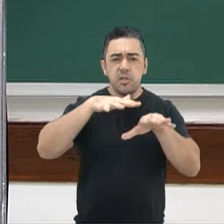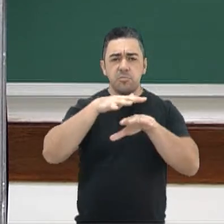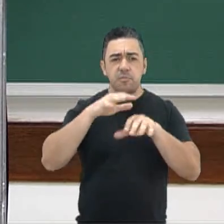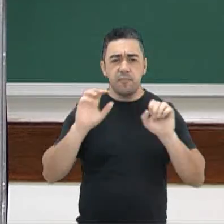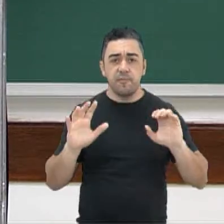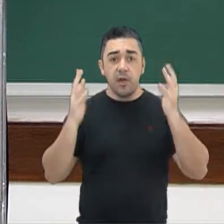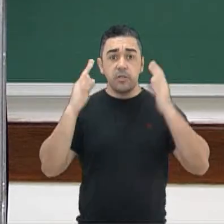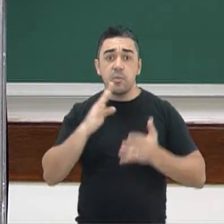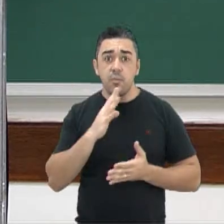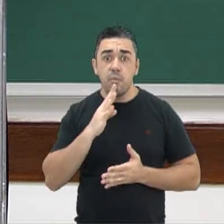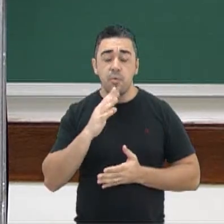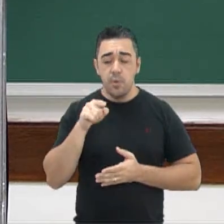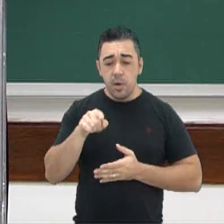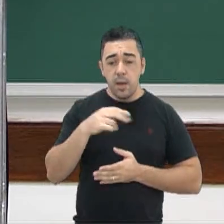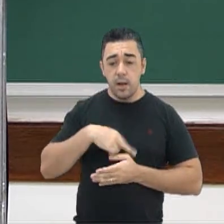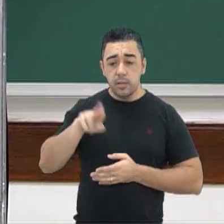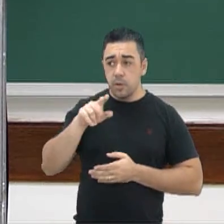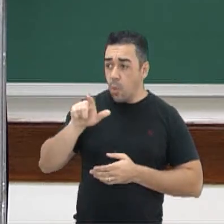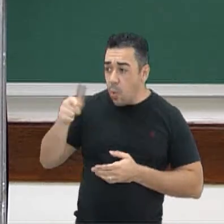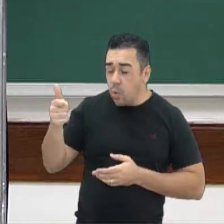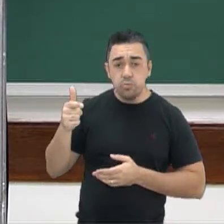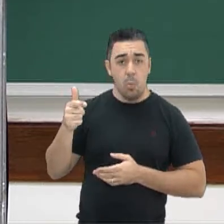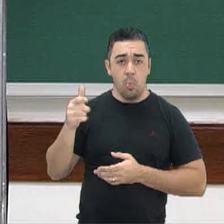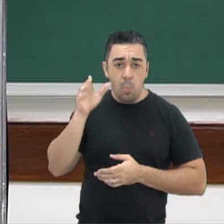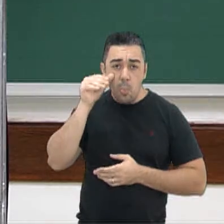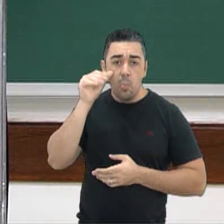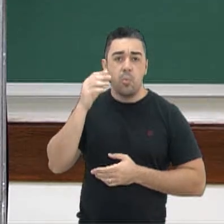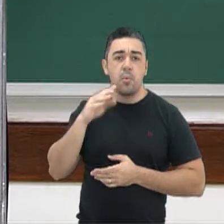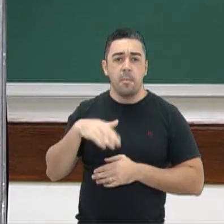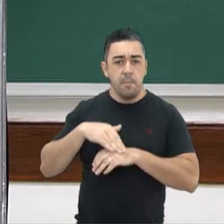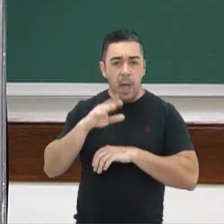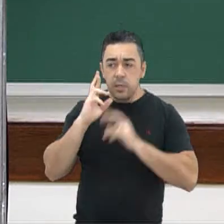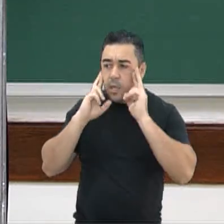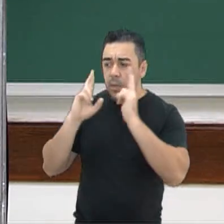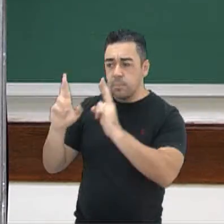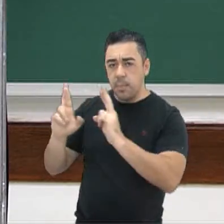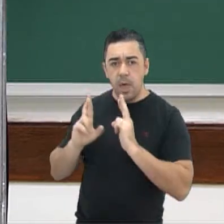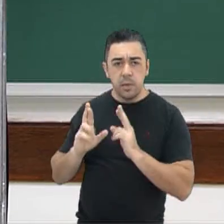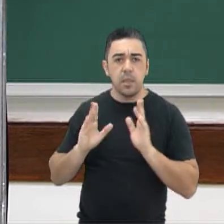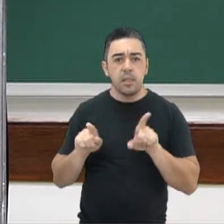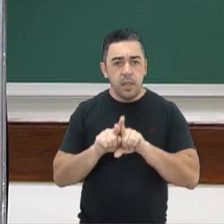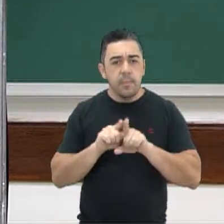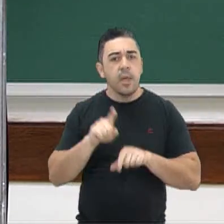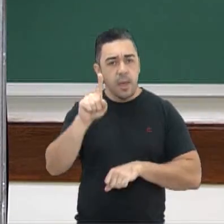você conhece a religião e a cultura do outro, mais você está apto a respeitar. E isto